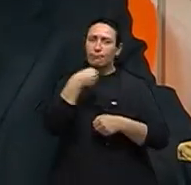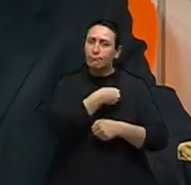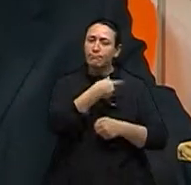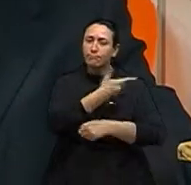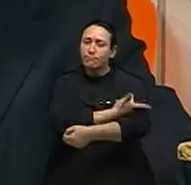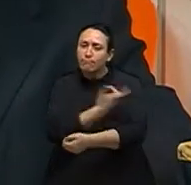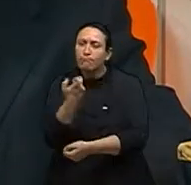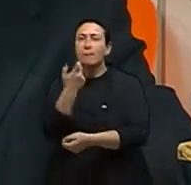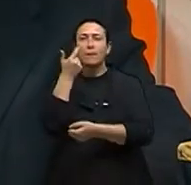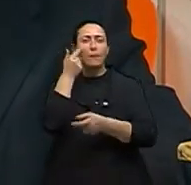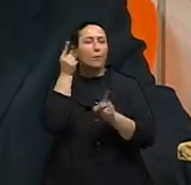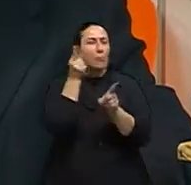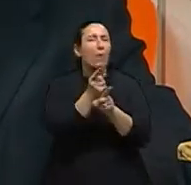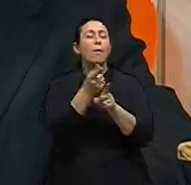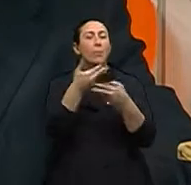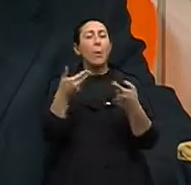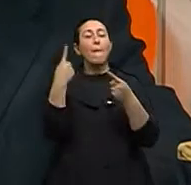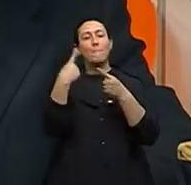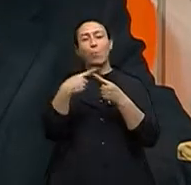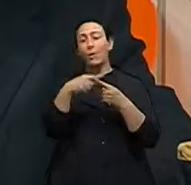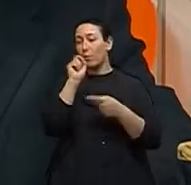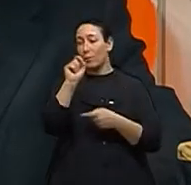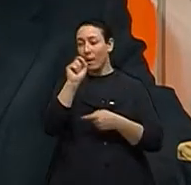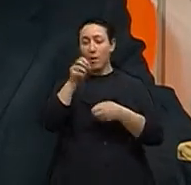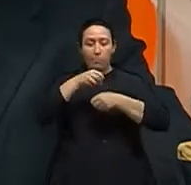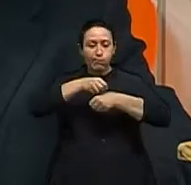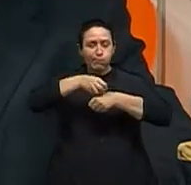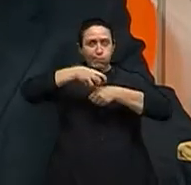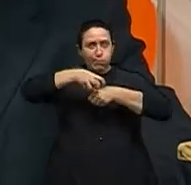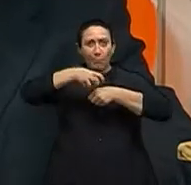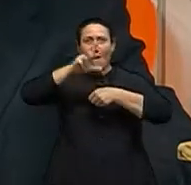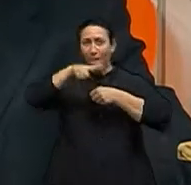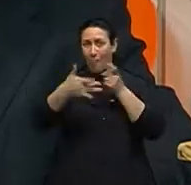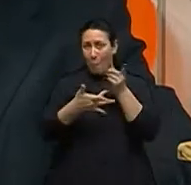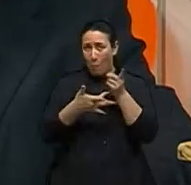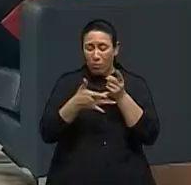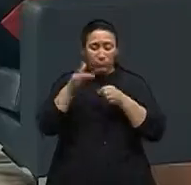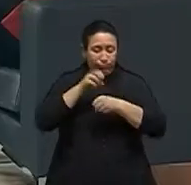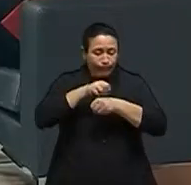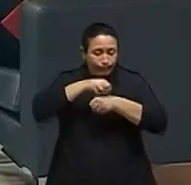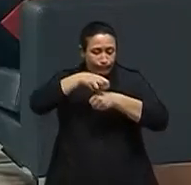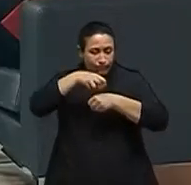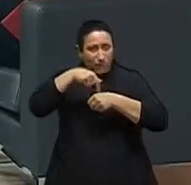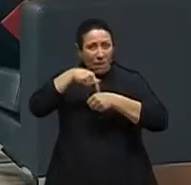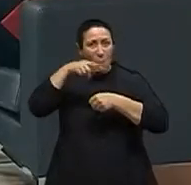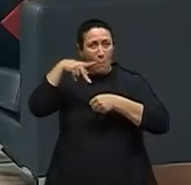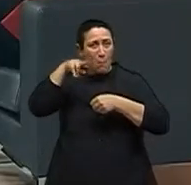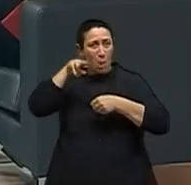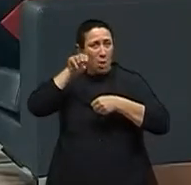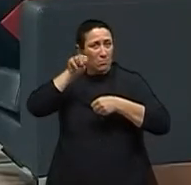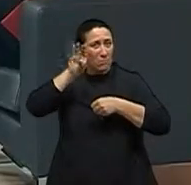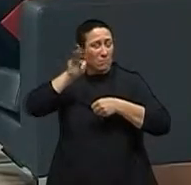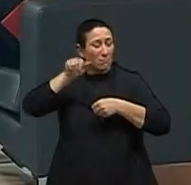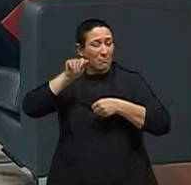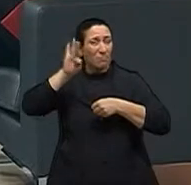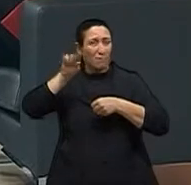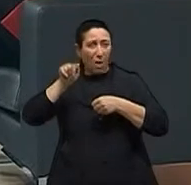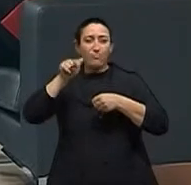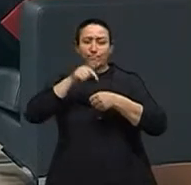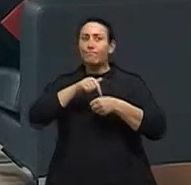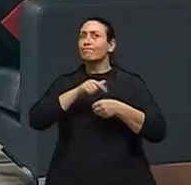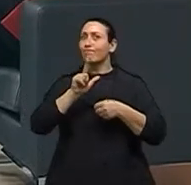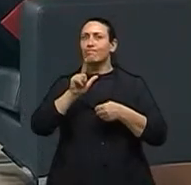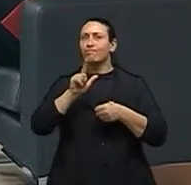início o tumor de próstata ele é muito comum aqui no Rio Grande do Sul eh é o estado da federação que tem mais